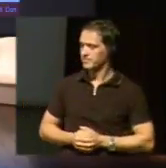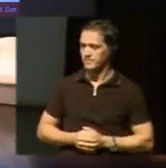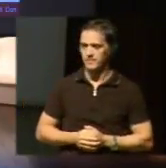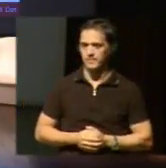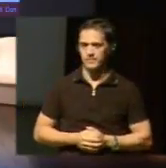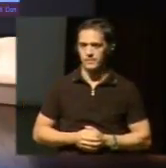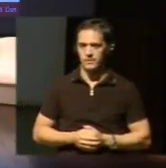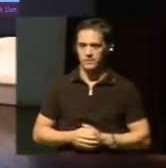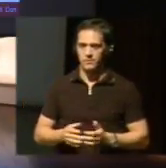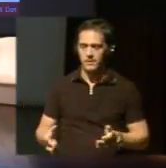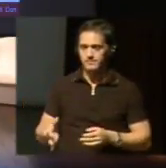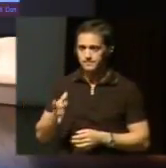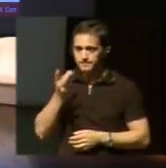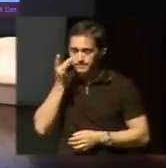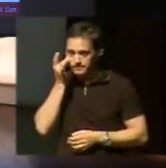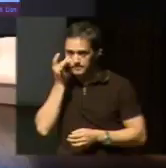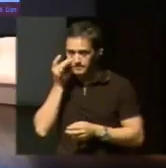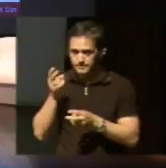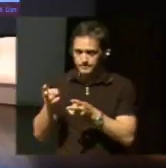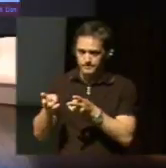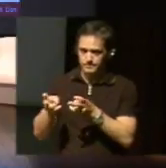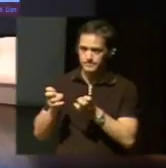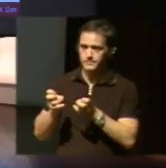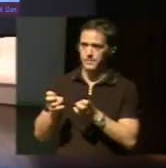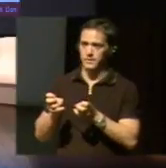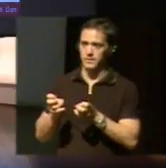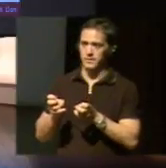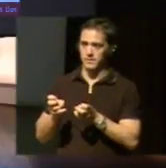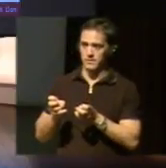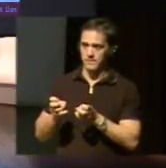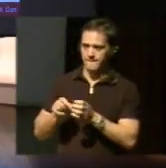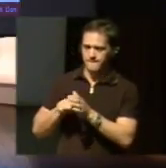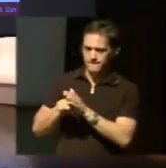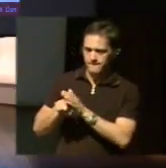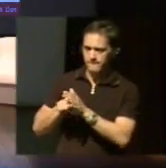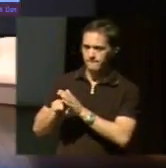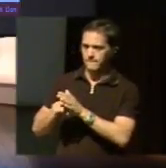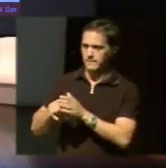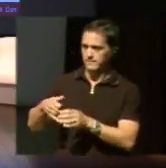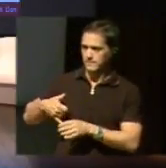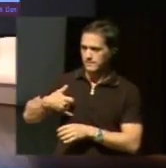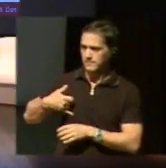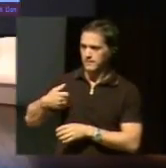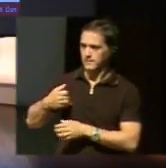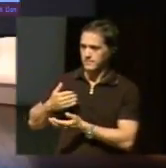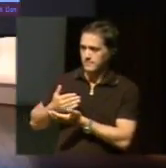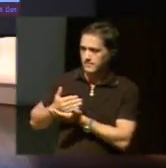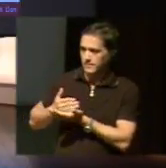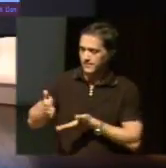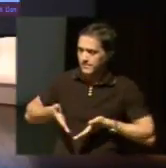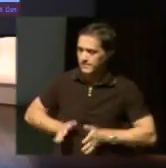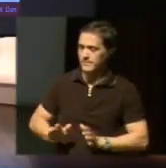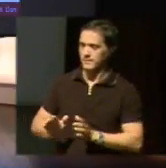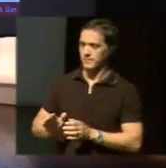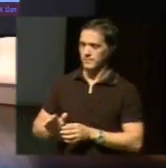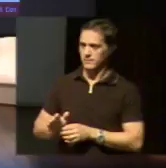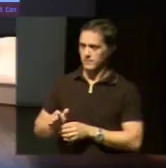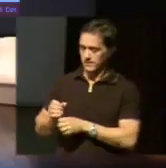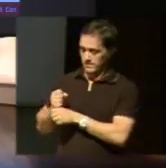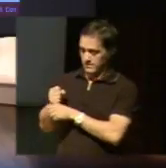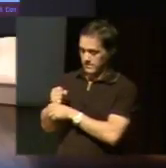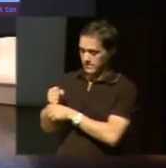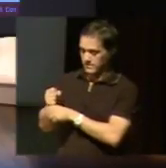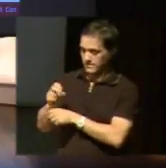Quando olhando mais de perto, entretanto, e olhando o ano de nascimento das várias pessoas, a gente vê que nos últimos 5